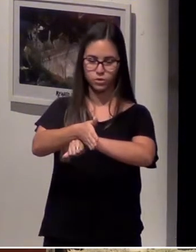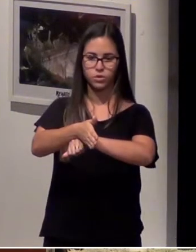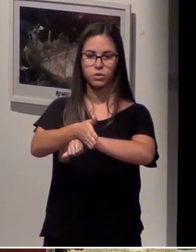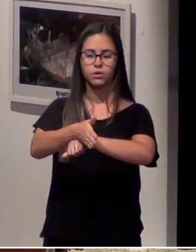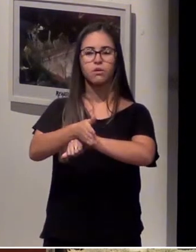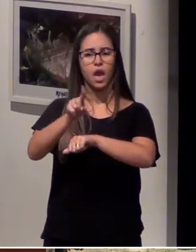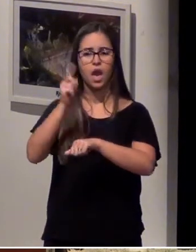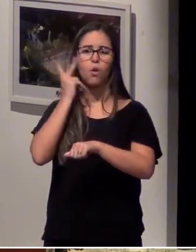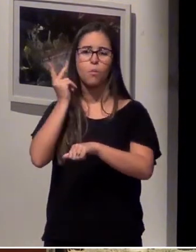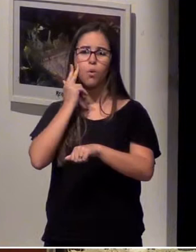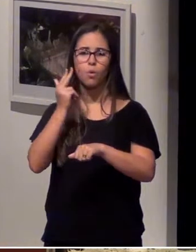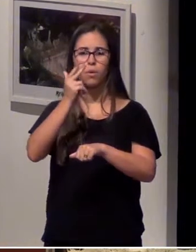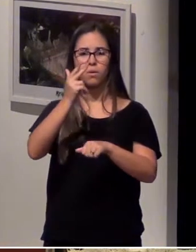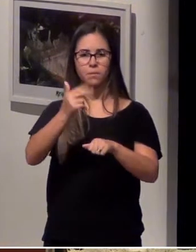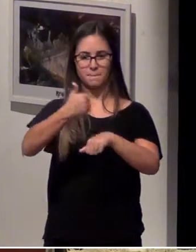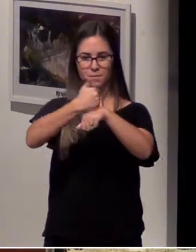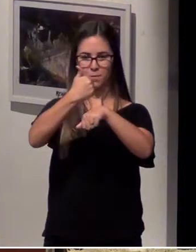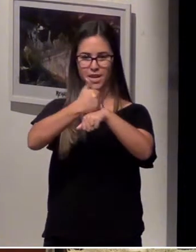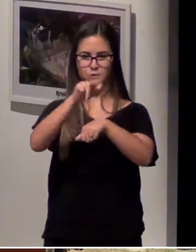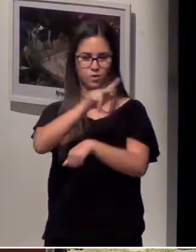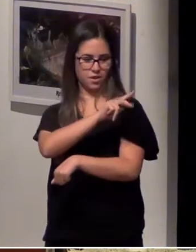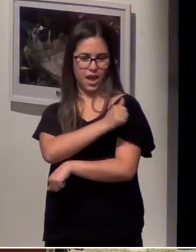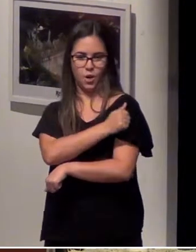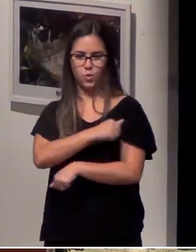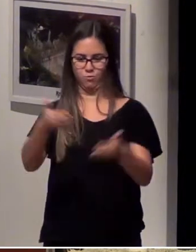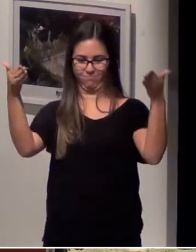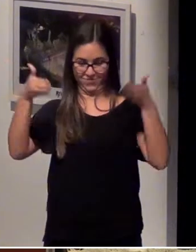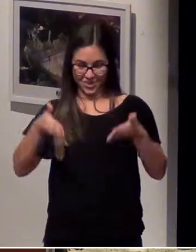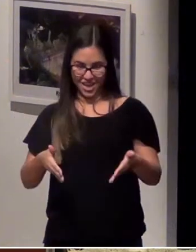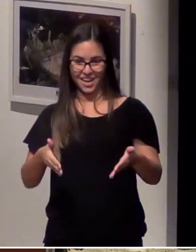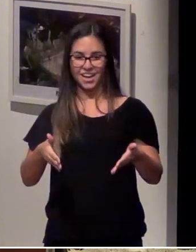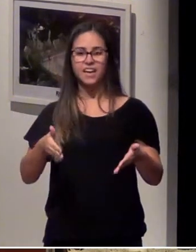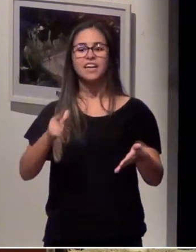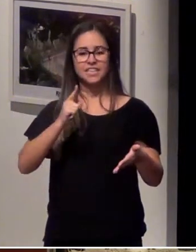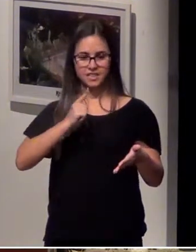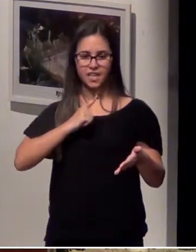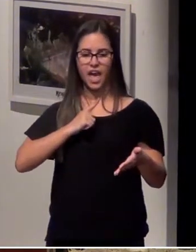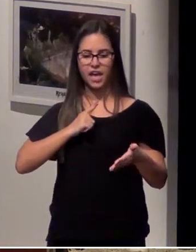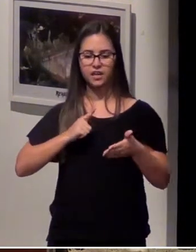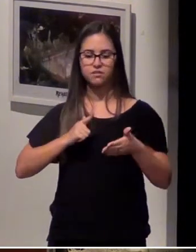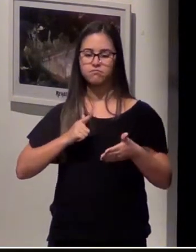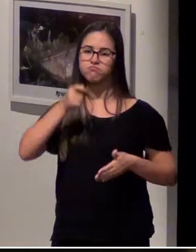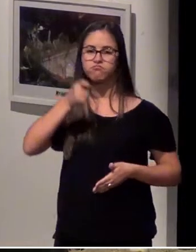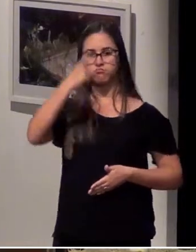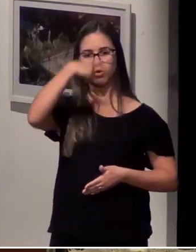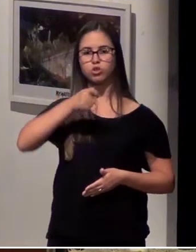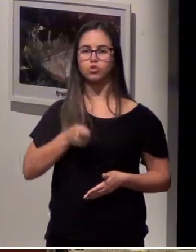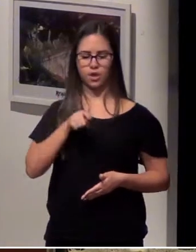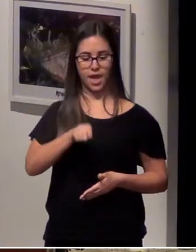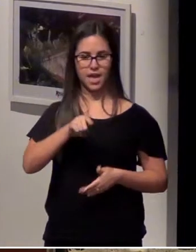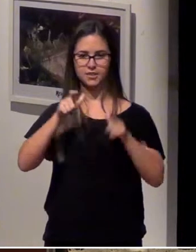comum, quando a gente recebe os alunos no primeiro período, todos os alunos, que eles tenham um posicionamento de